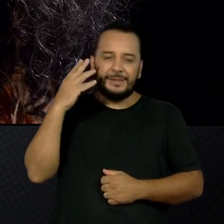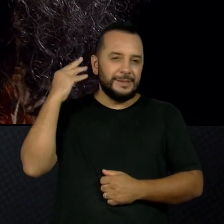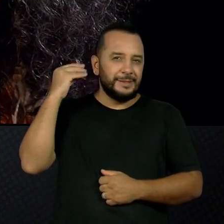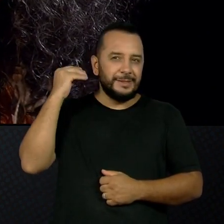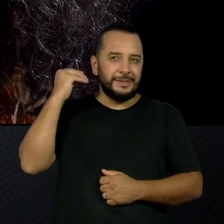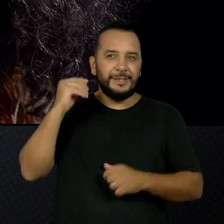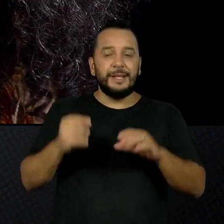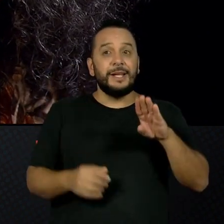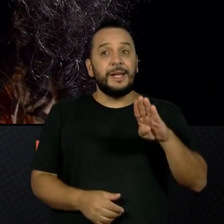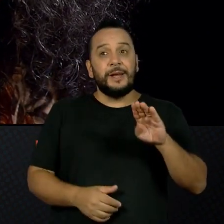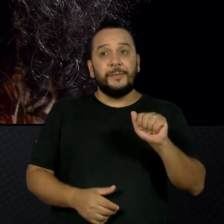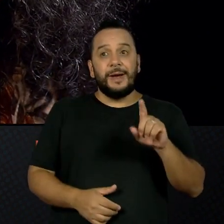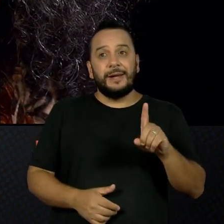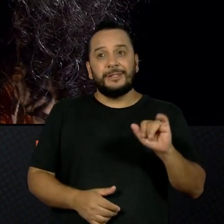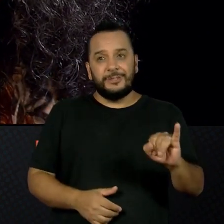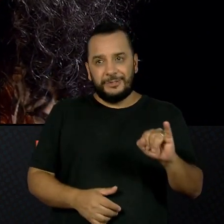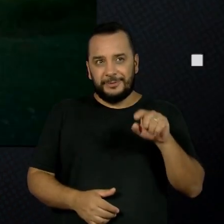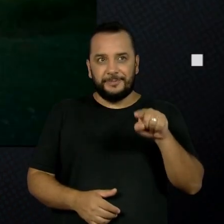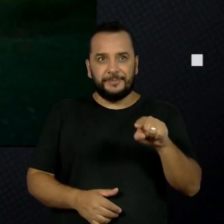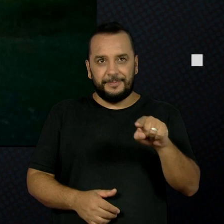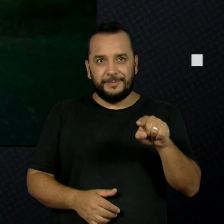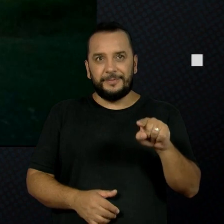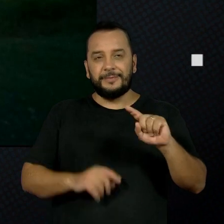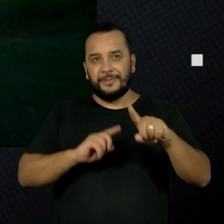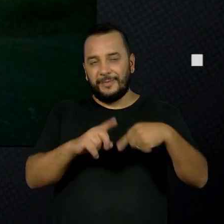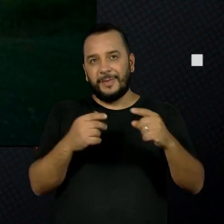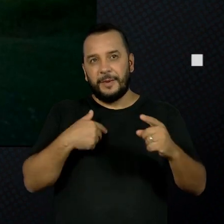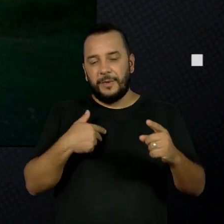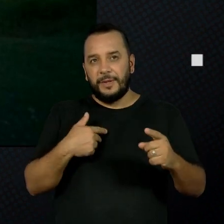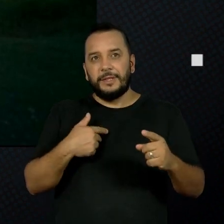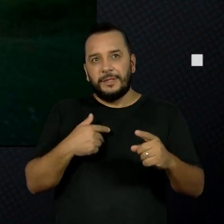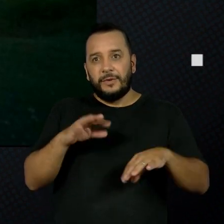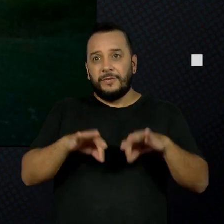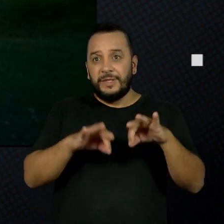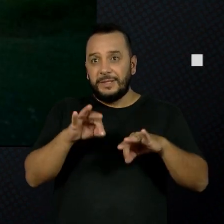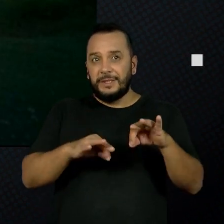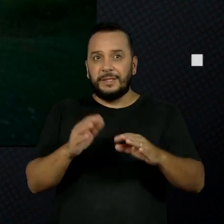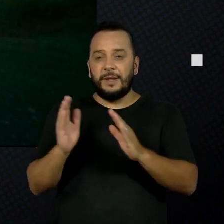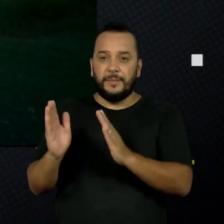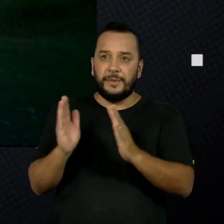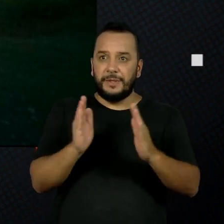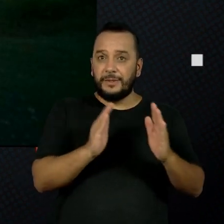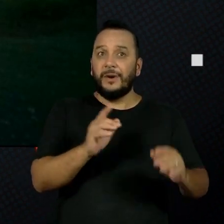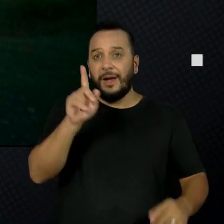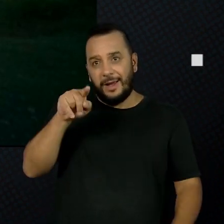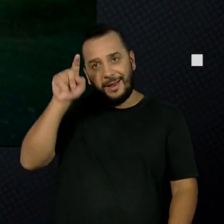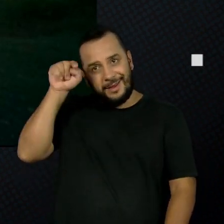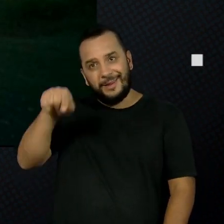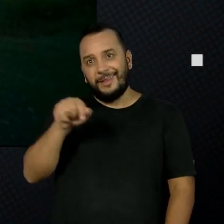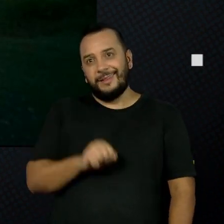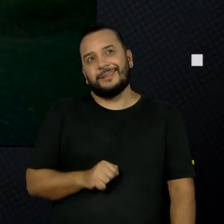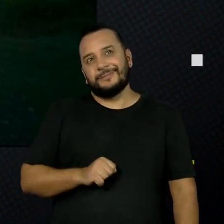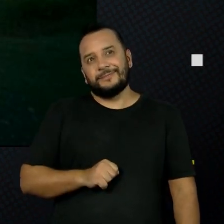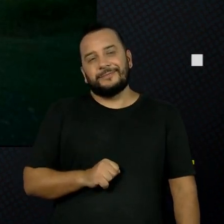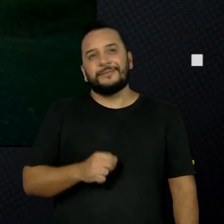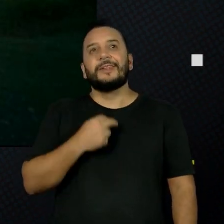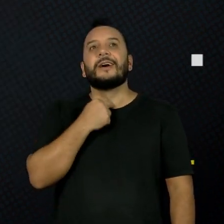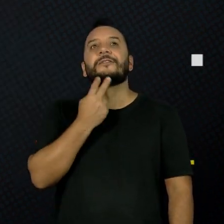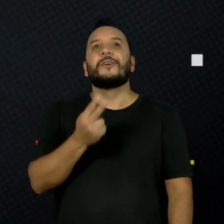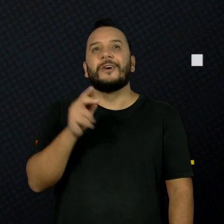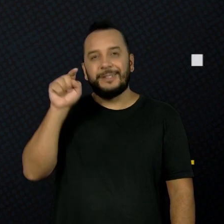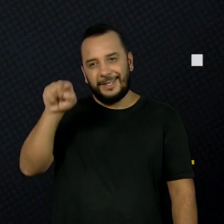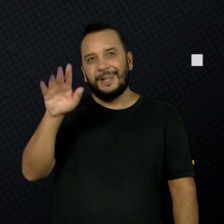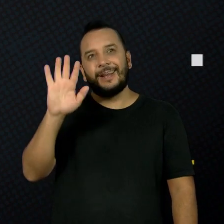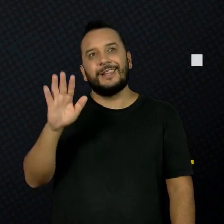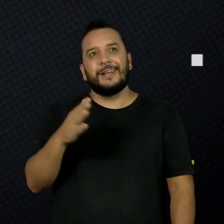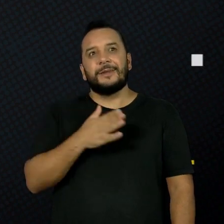Badi, depois, quando a coisa se processou nessa oficina, quando o Badi abriu a boca, era ela, a voz. A voz, né?